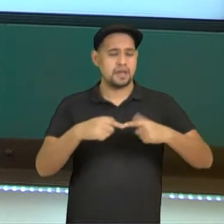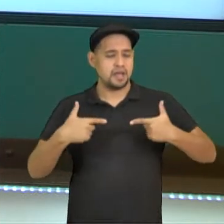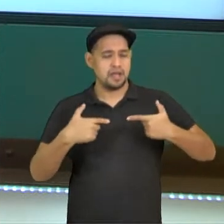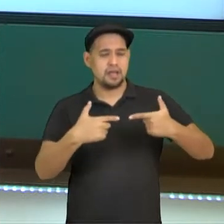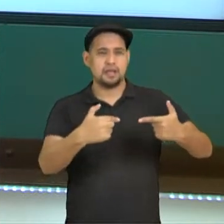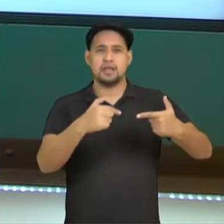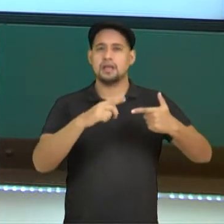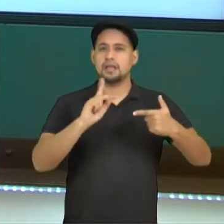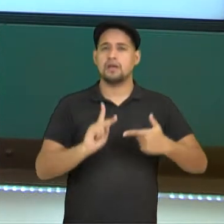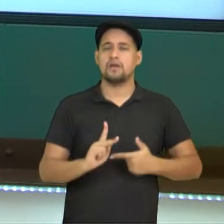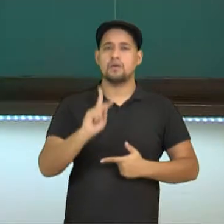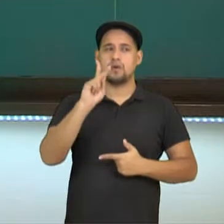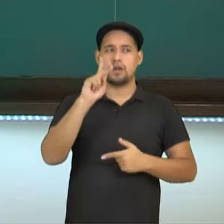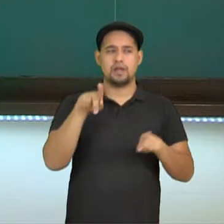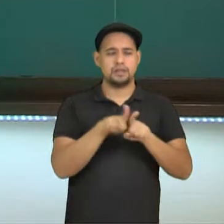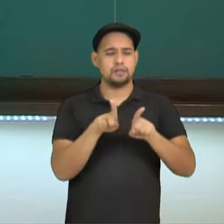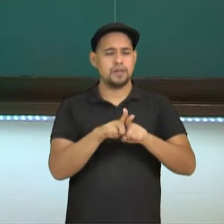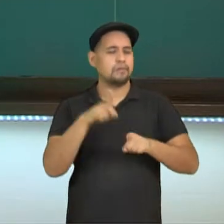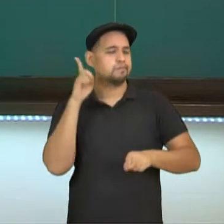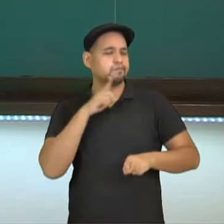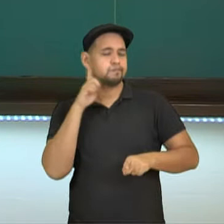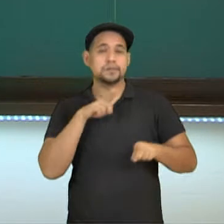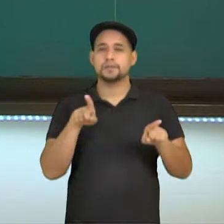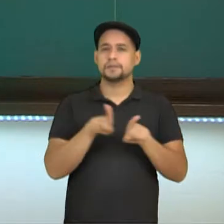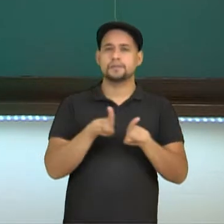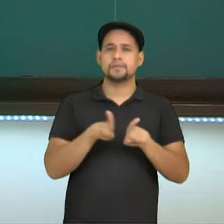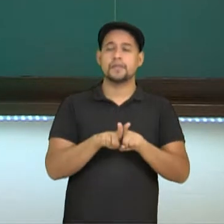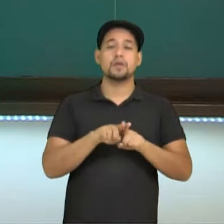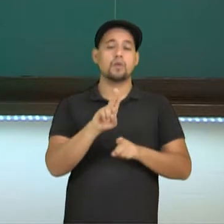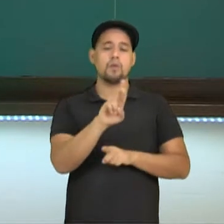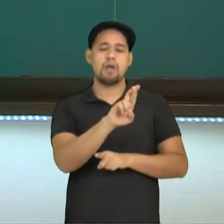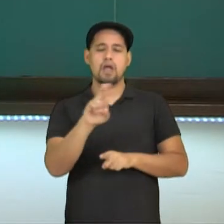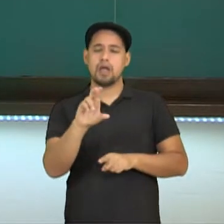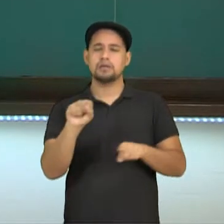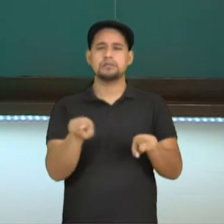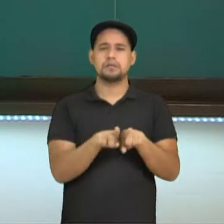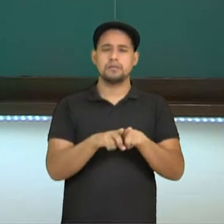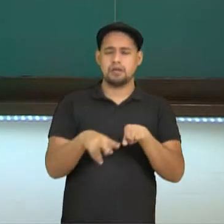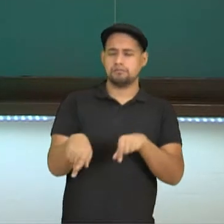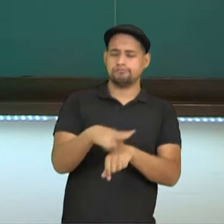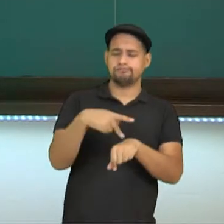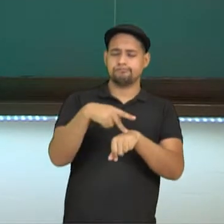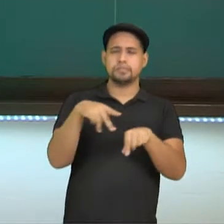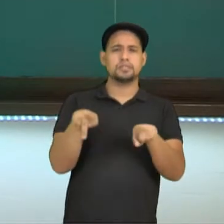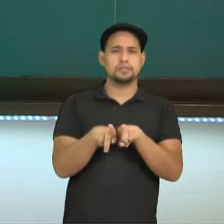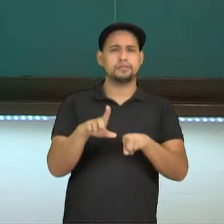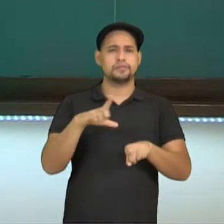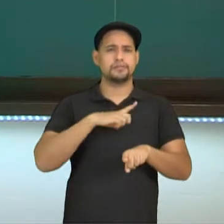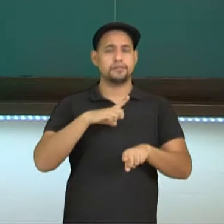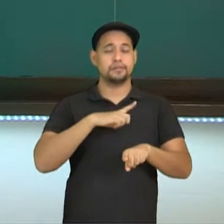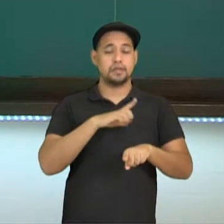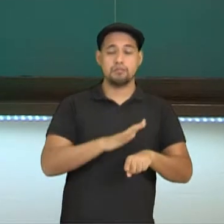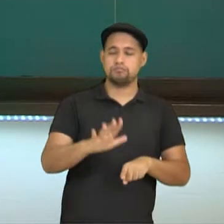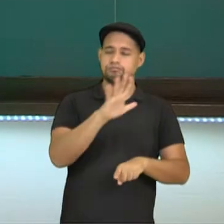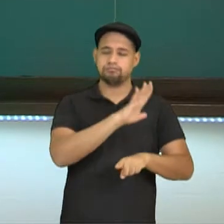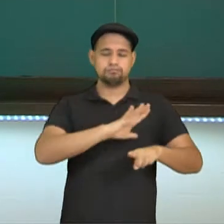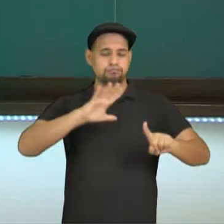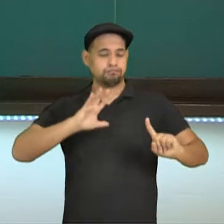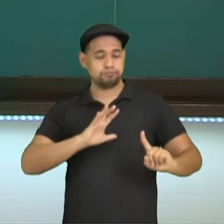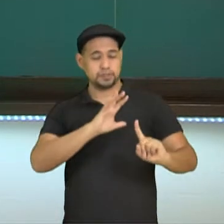ilustra um pouco. Estados Unidos e União Soviética, com os seus países que estavam sob suas áreas de